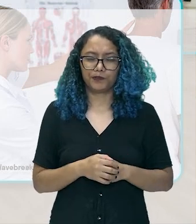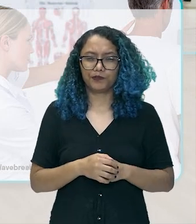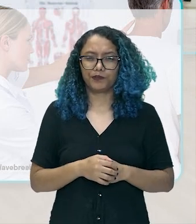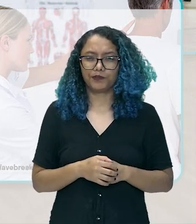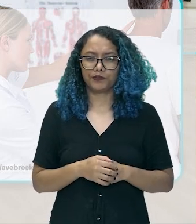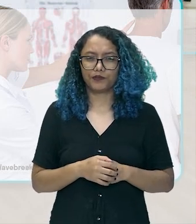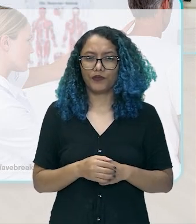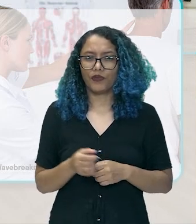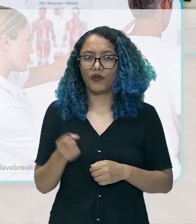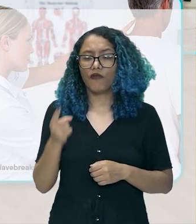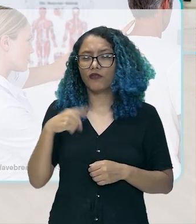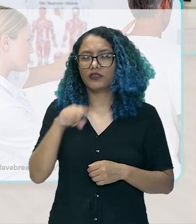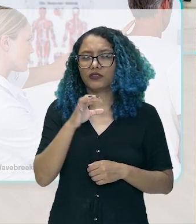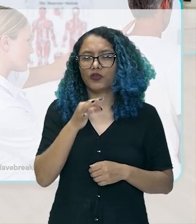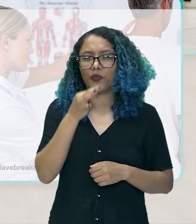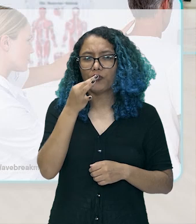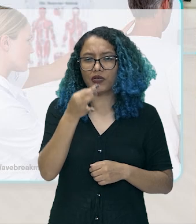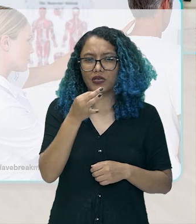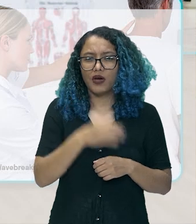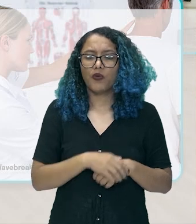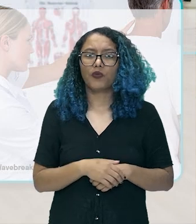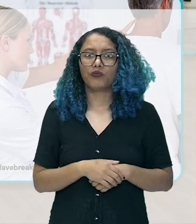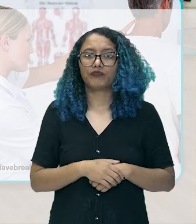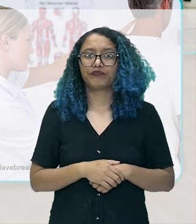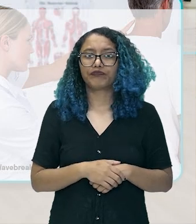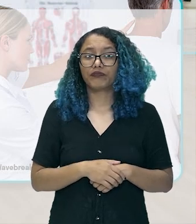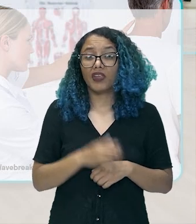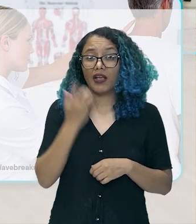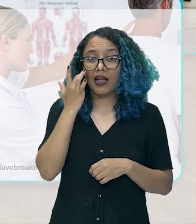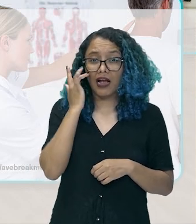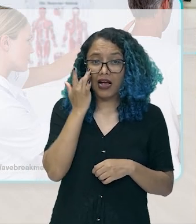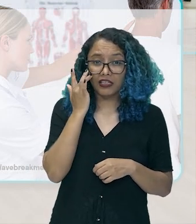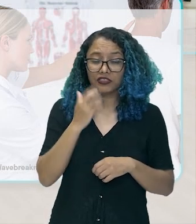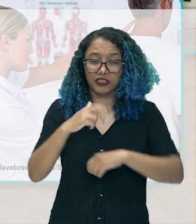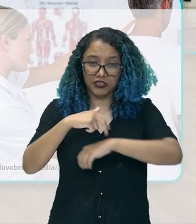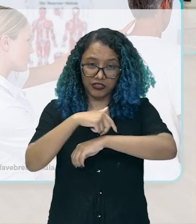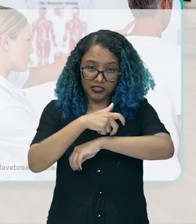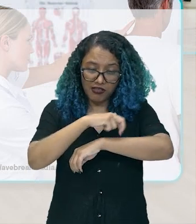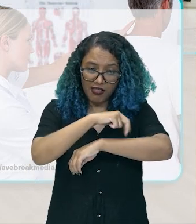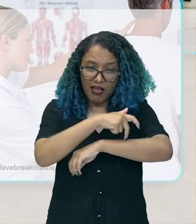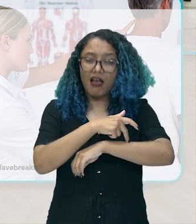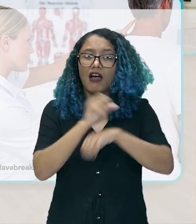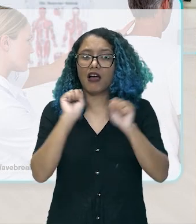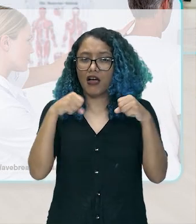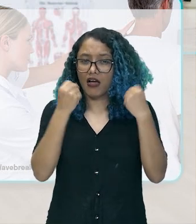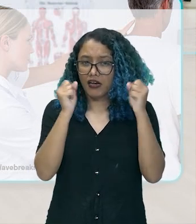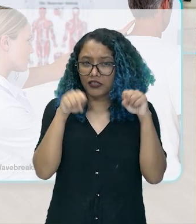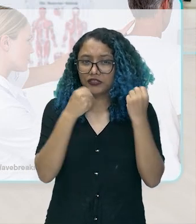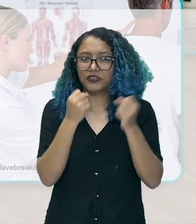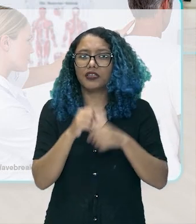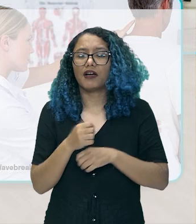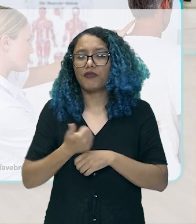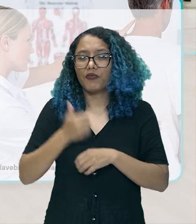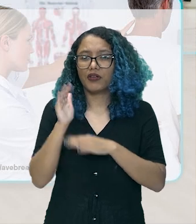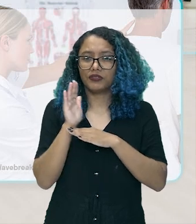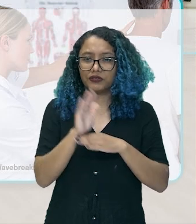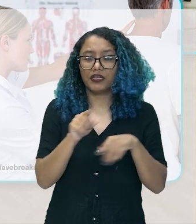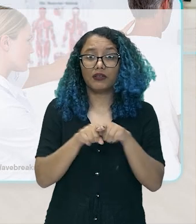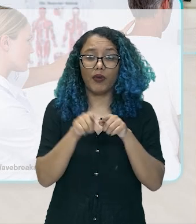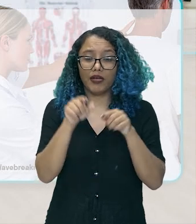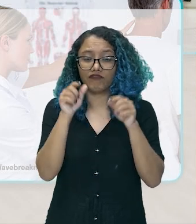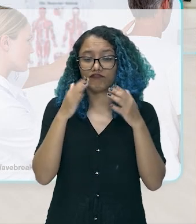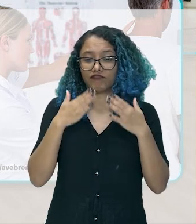iremos falar aí durante essa unidade 2 de Educação Física? Esses novos conteúdos. Então vamos